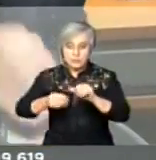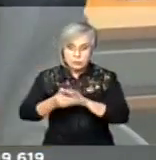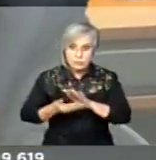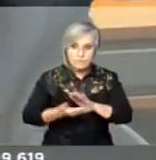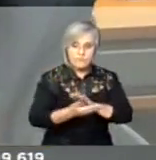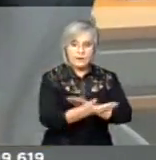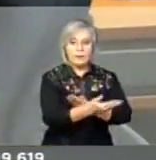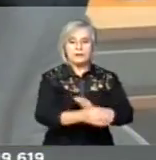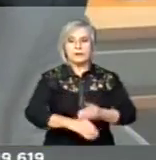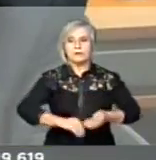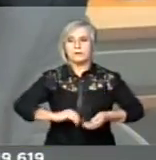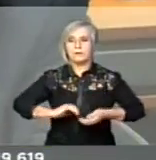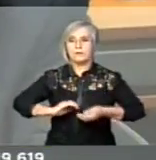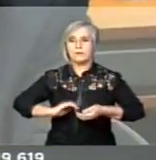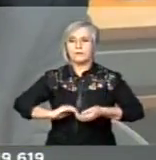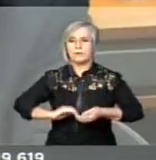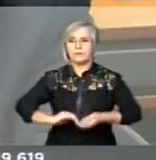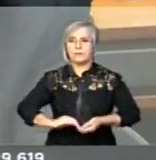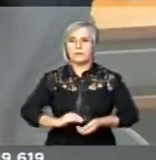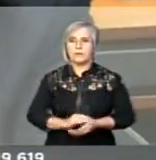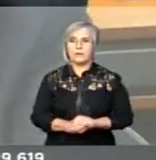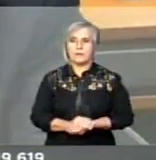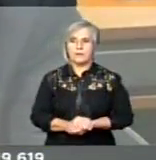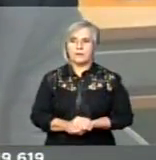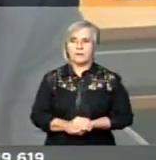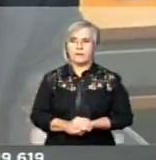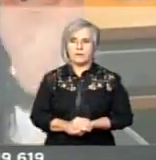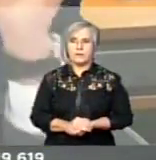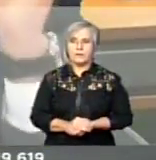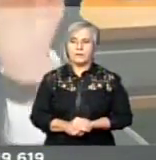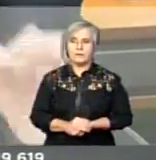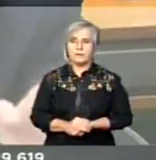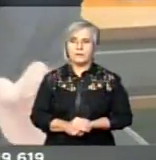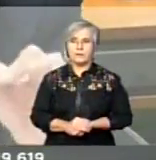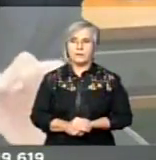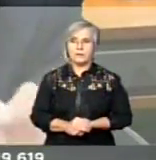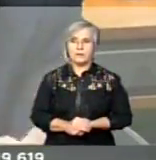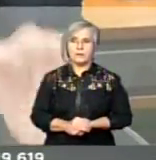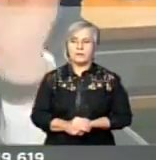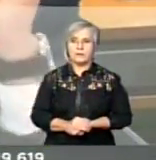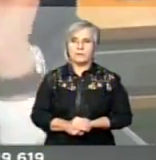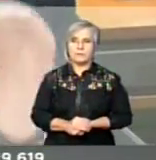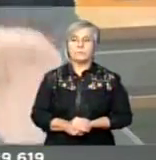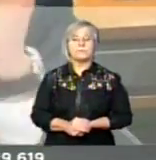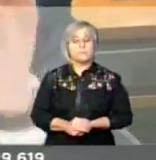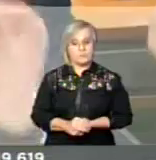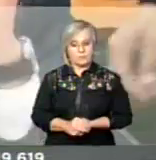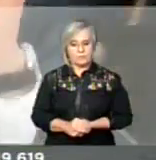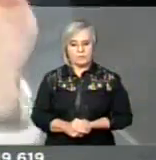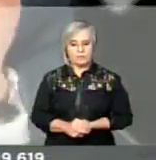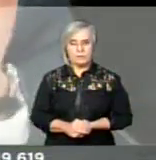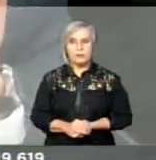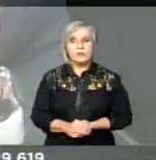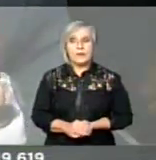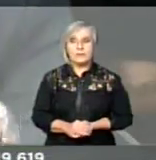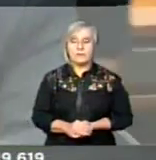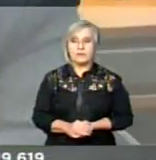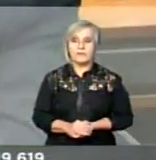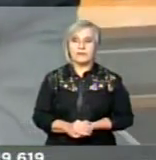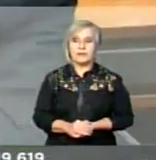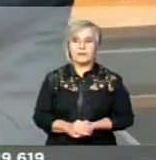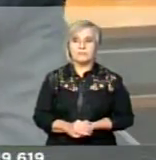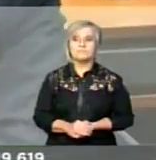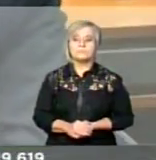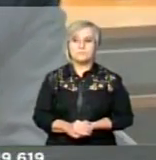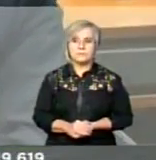inarredável responsabilidade. E aí, fiscalizar e controlar o orçamento público é